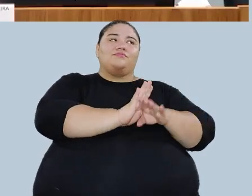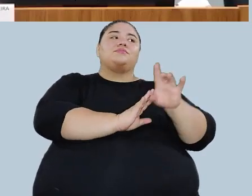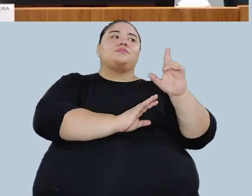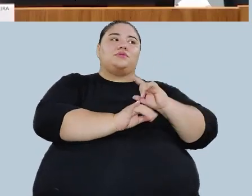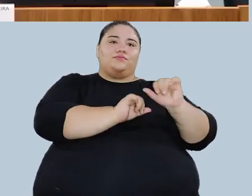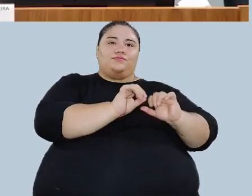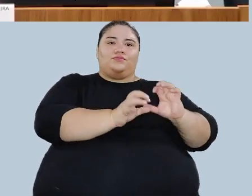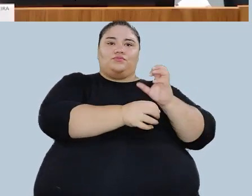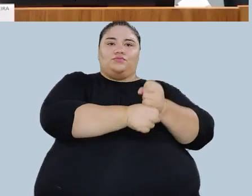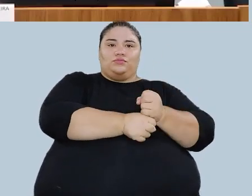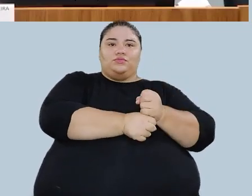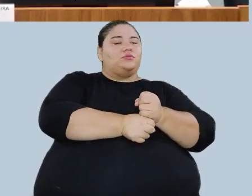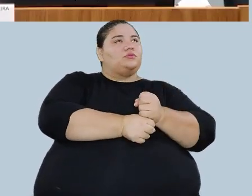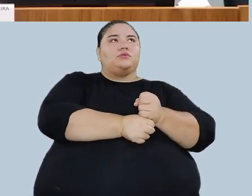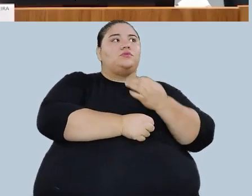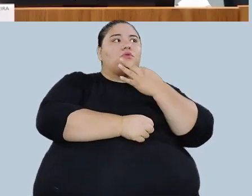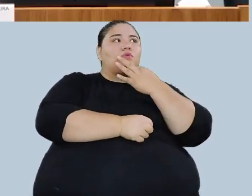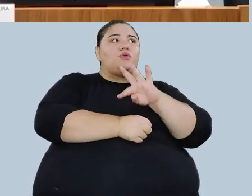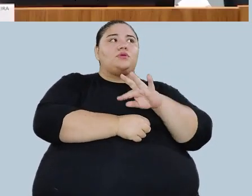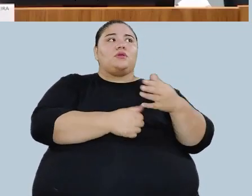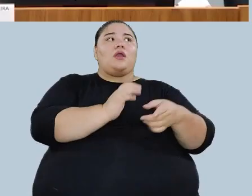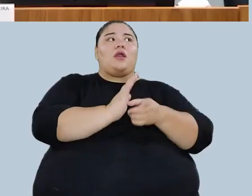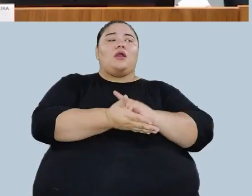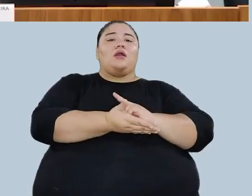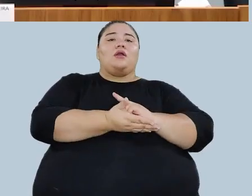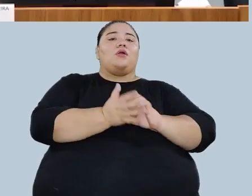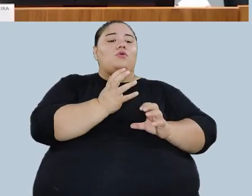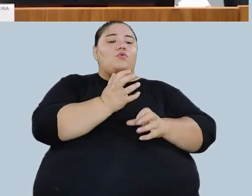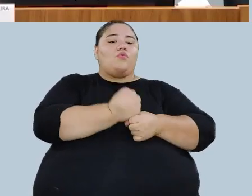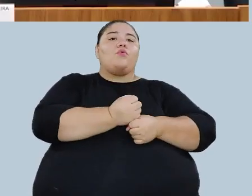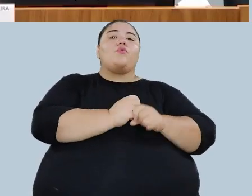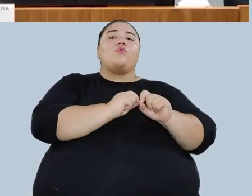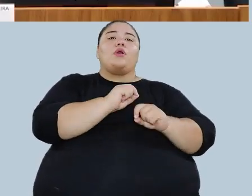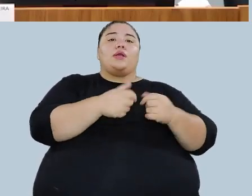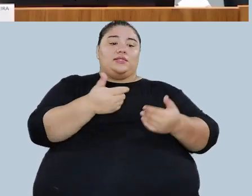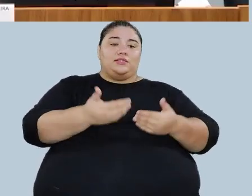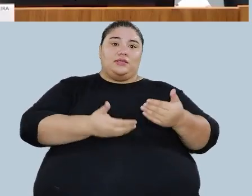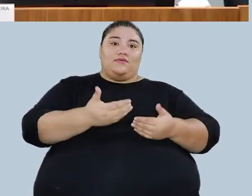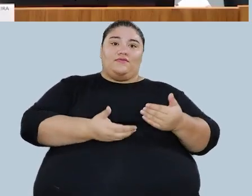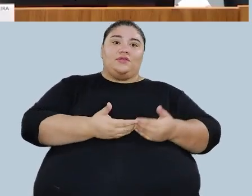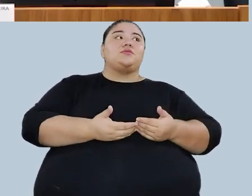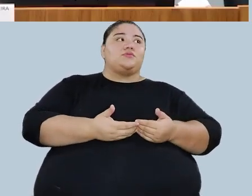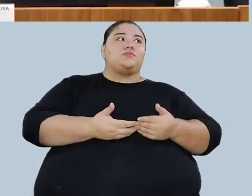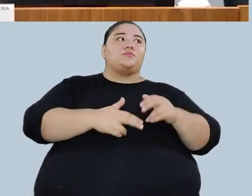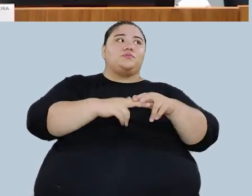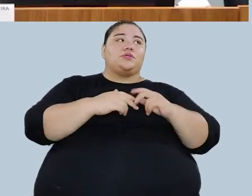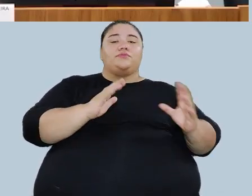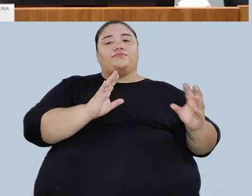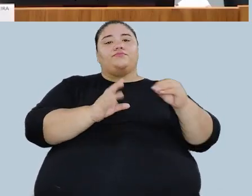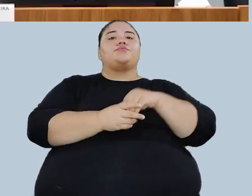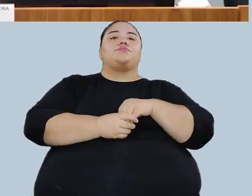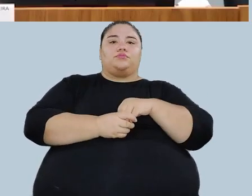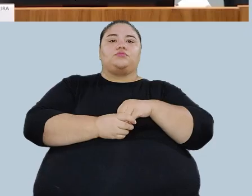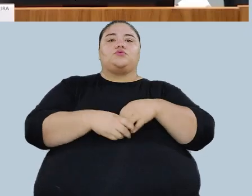se conhecia até hoje a incidência não cumulativa dos serviços para fins do tributo